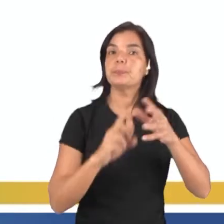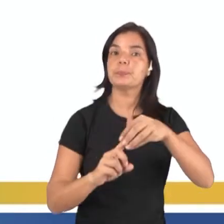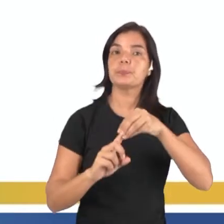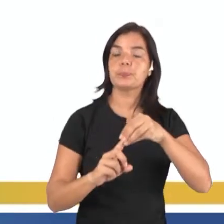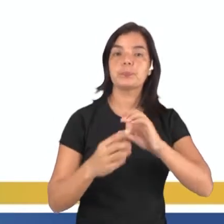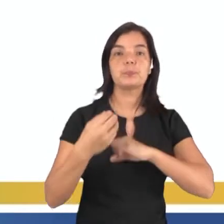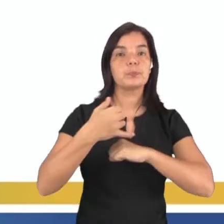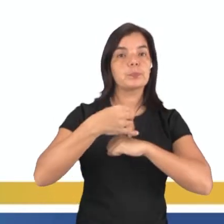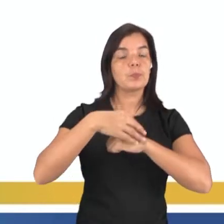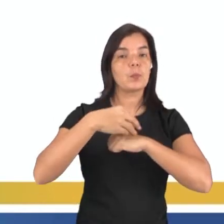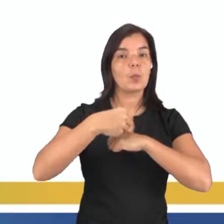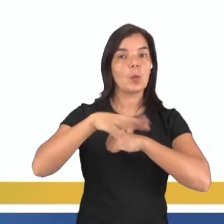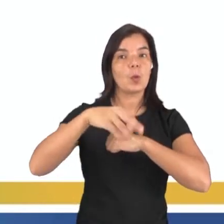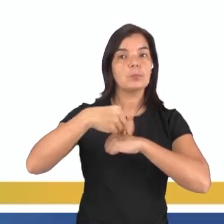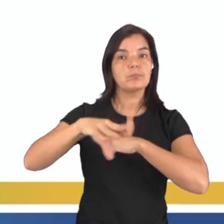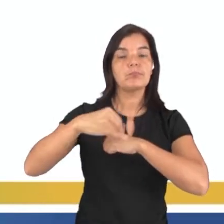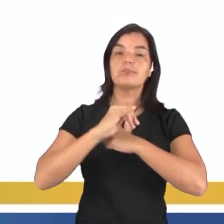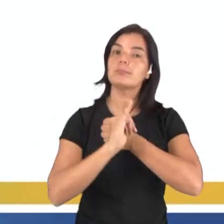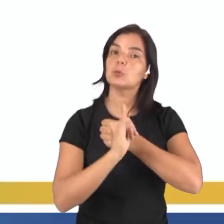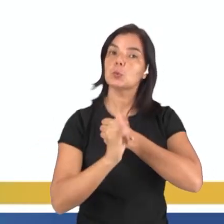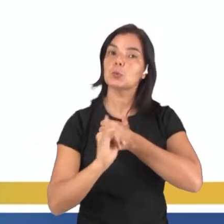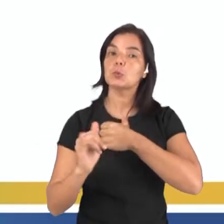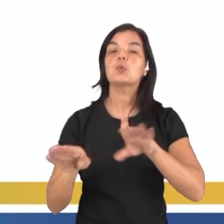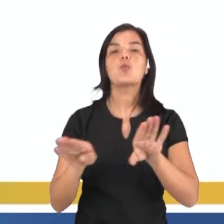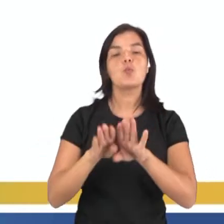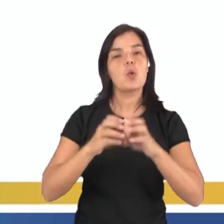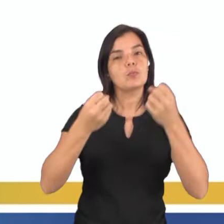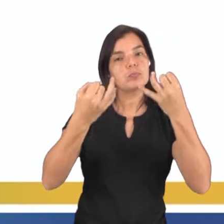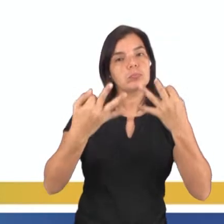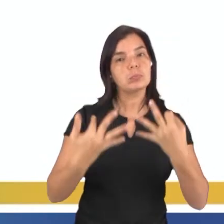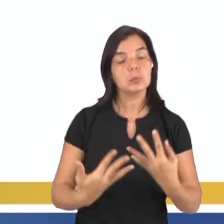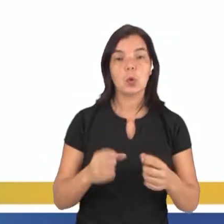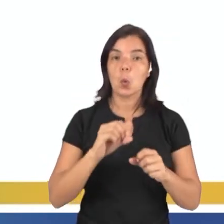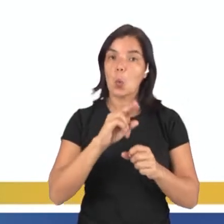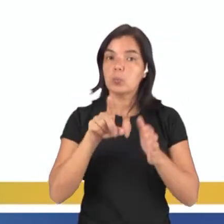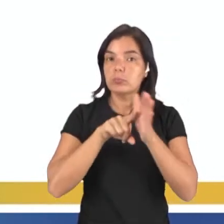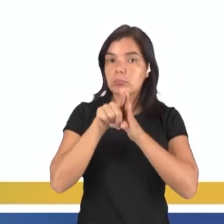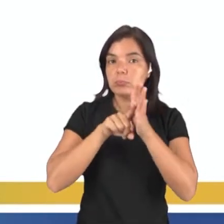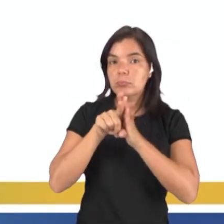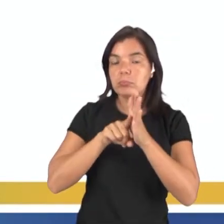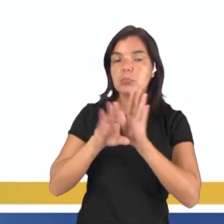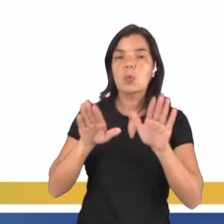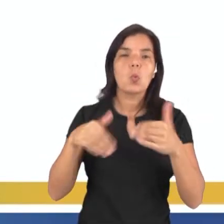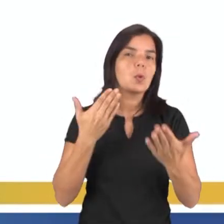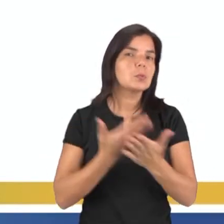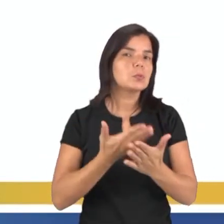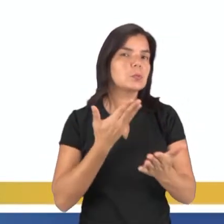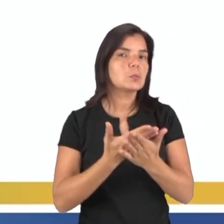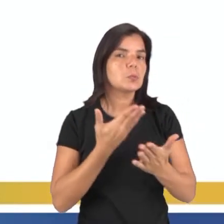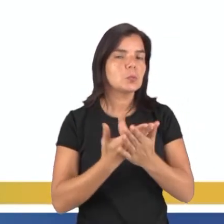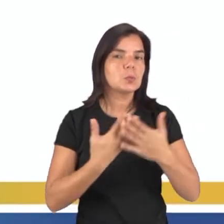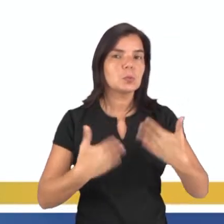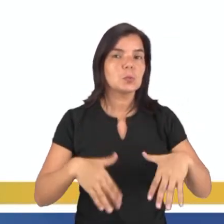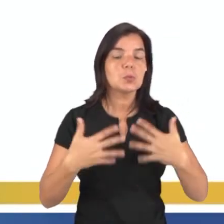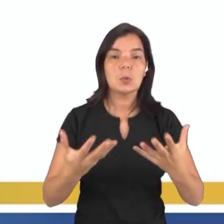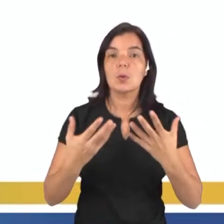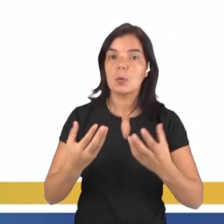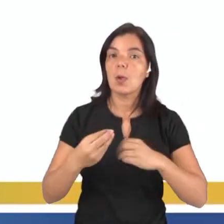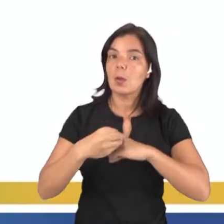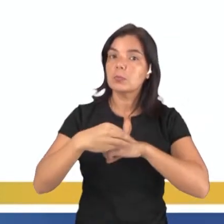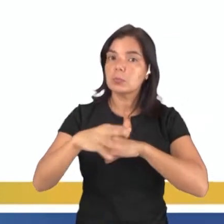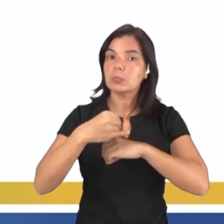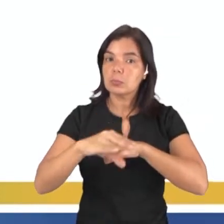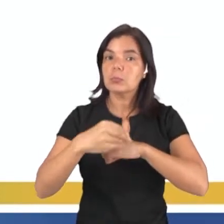de transmitir informações, descrever e explicar um tema ou pesquisa, sobre o qual estudamos muito e queremos